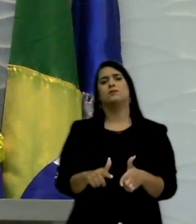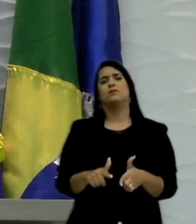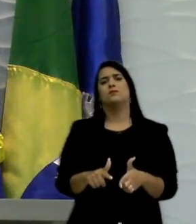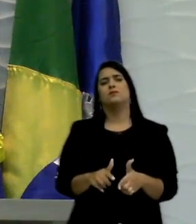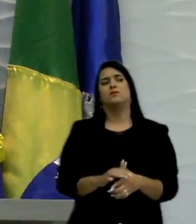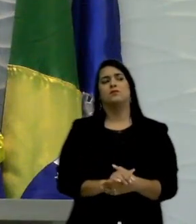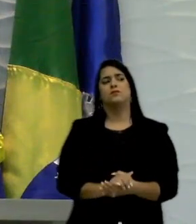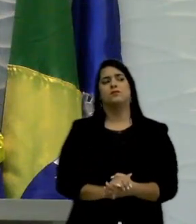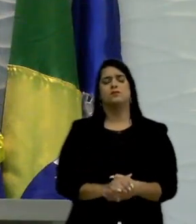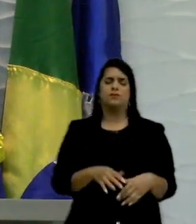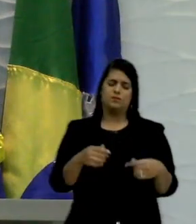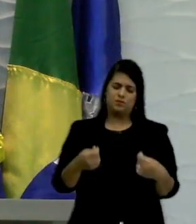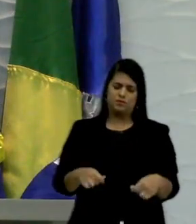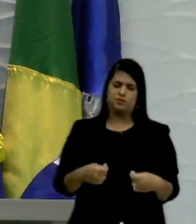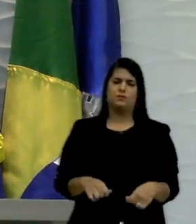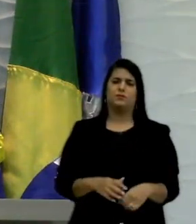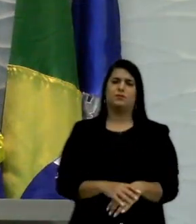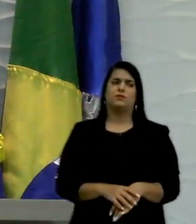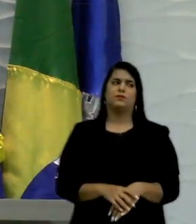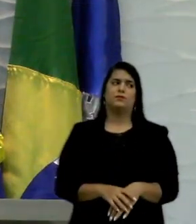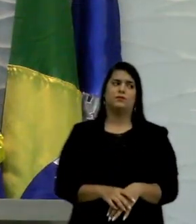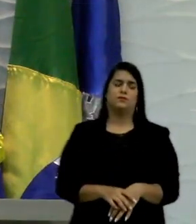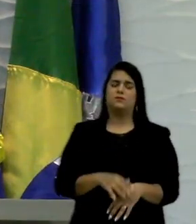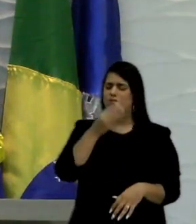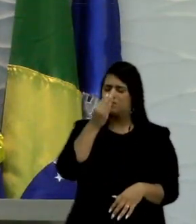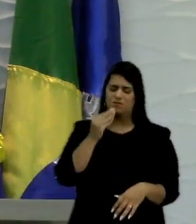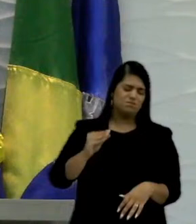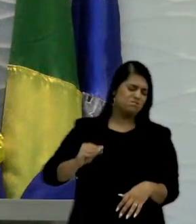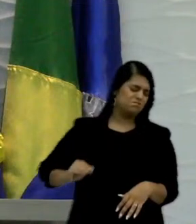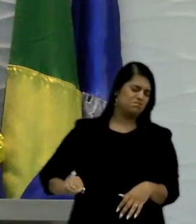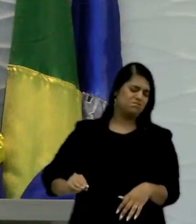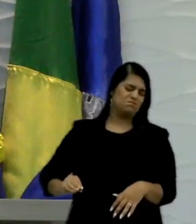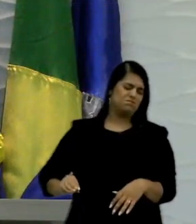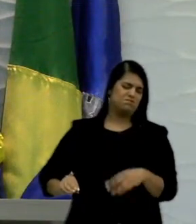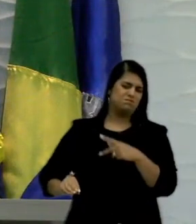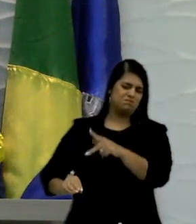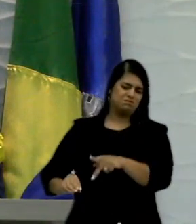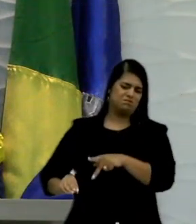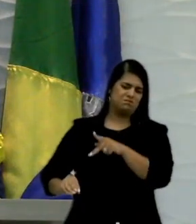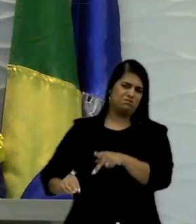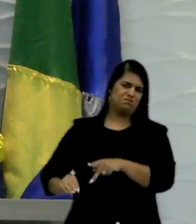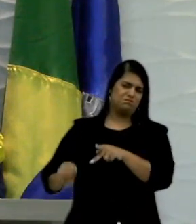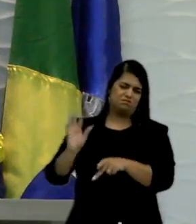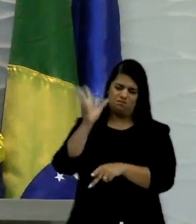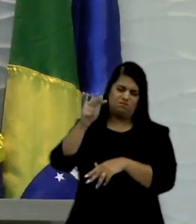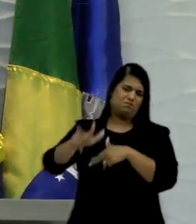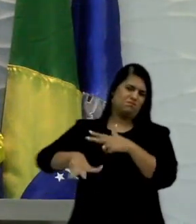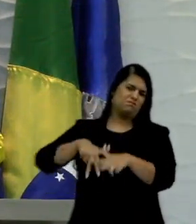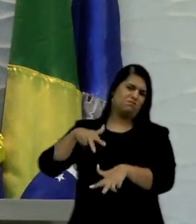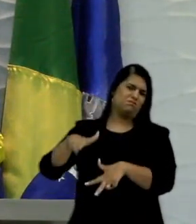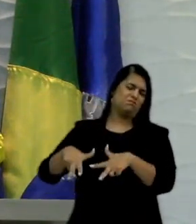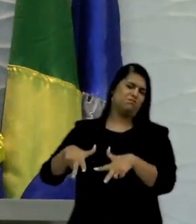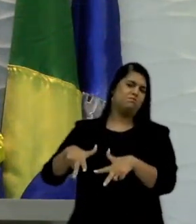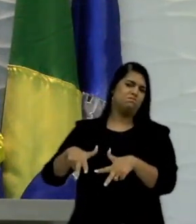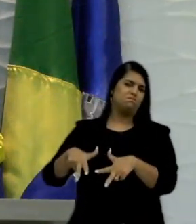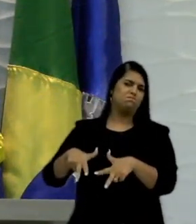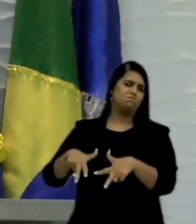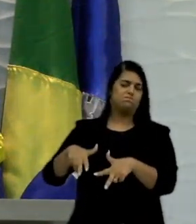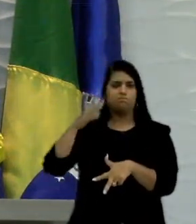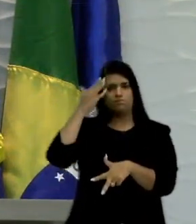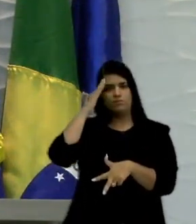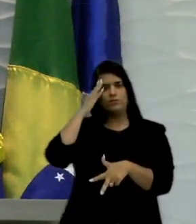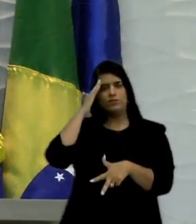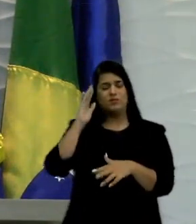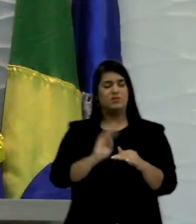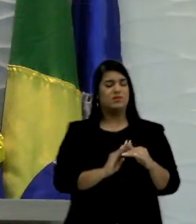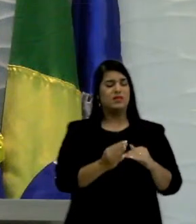seja penalizada com o seu descaso, com a falta de respeito com o povo de São Bento do Una. Eu fico imaginando tantos bairros nas